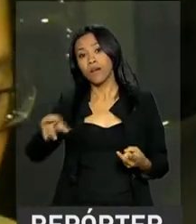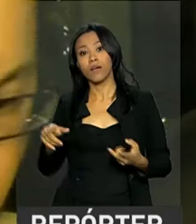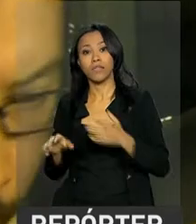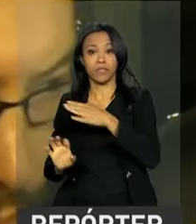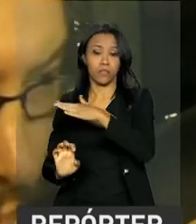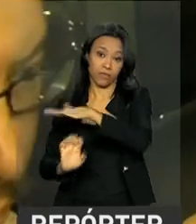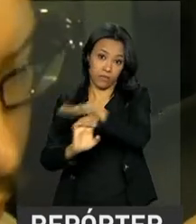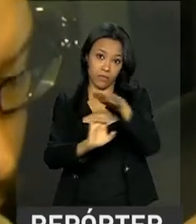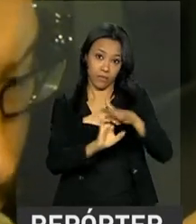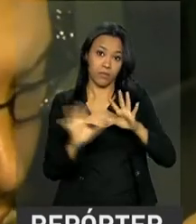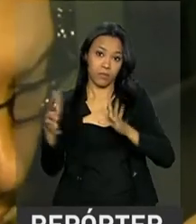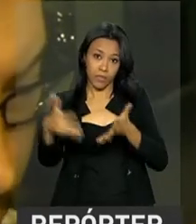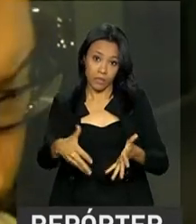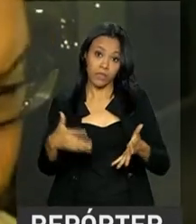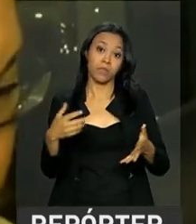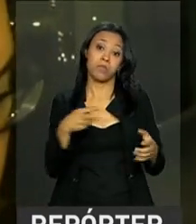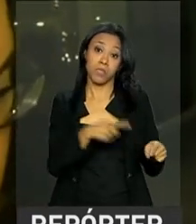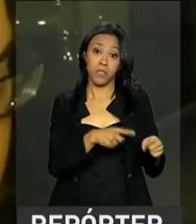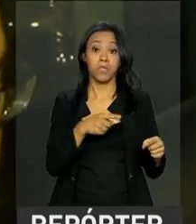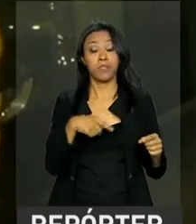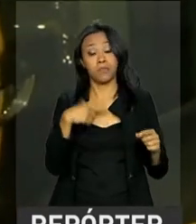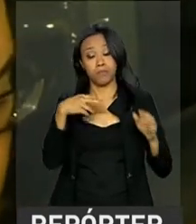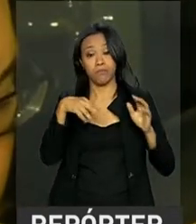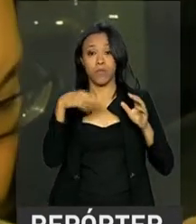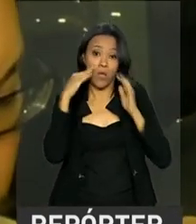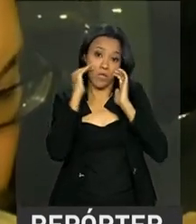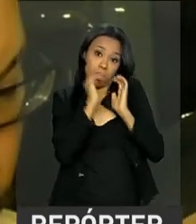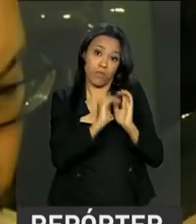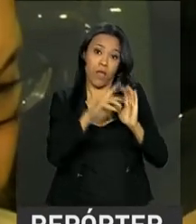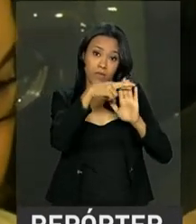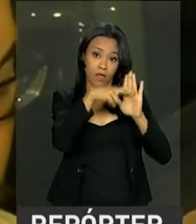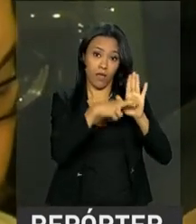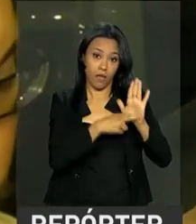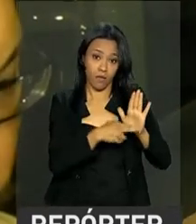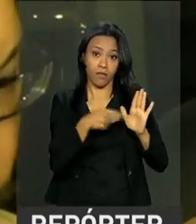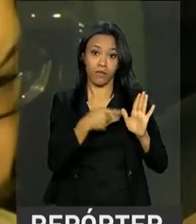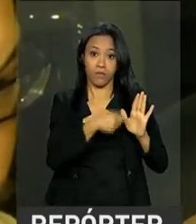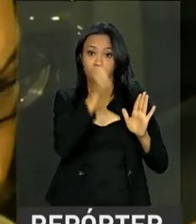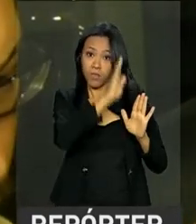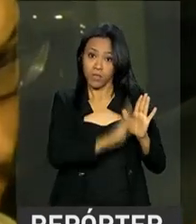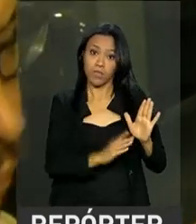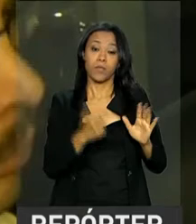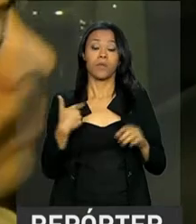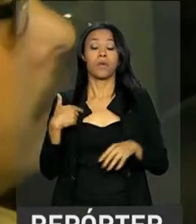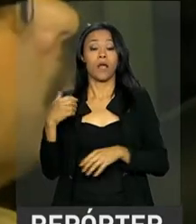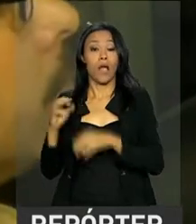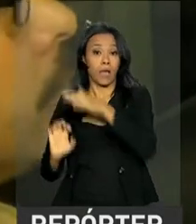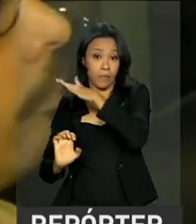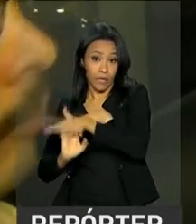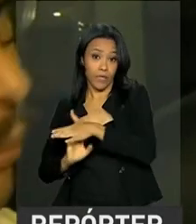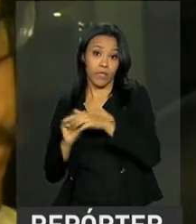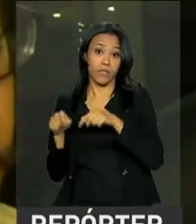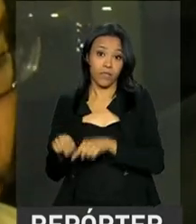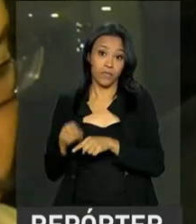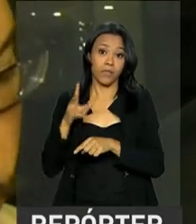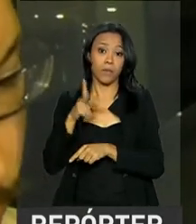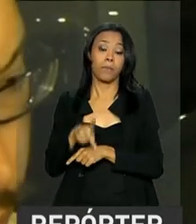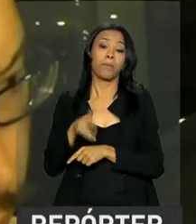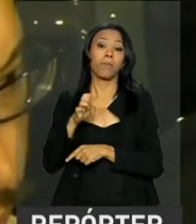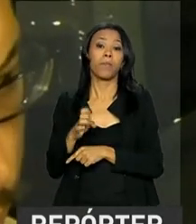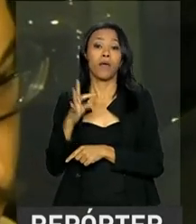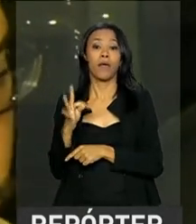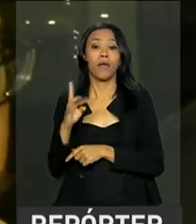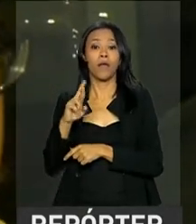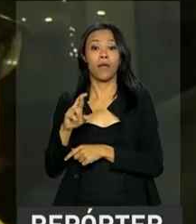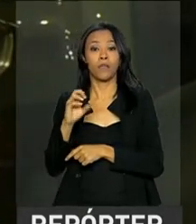essas liminares, e dentro do sistema legal brasileiro, a Petrobras recorre, e na maior parte das vezes, na imensa maioria